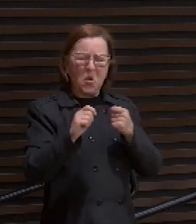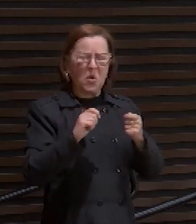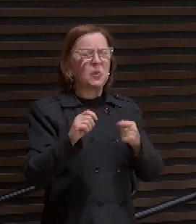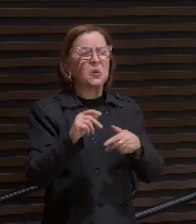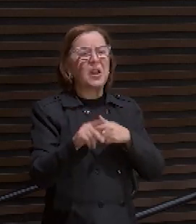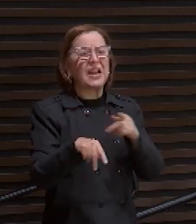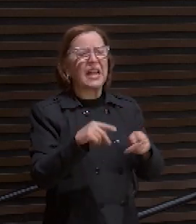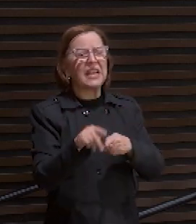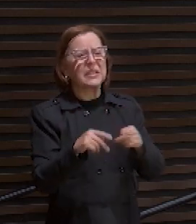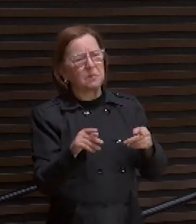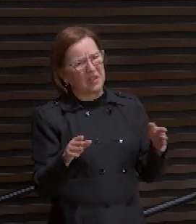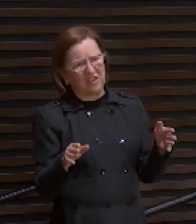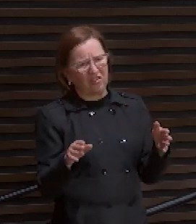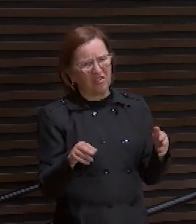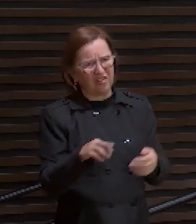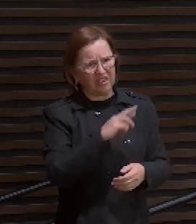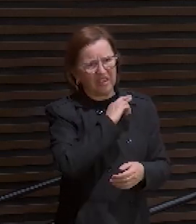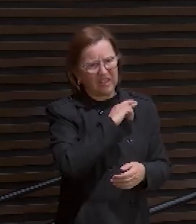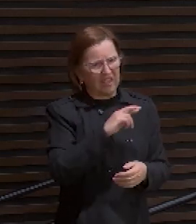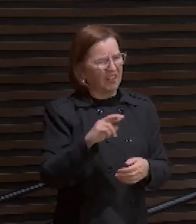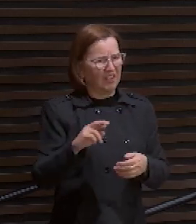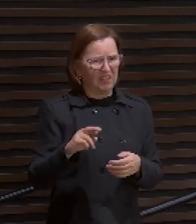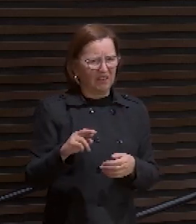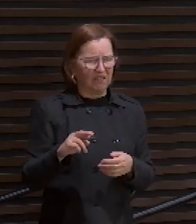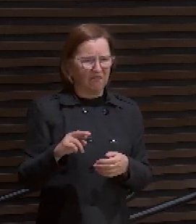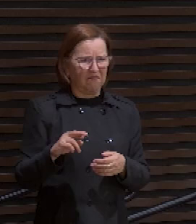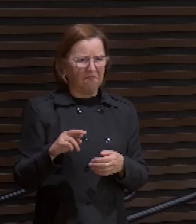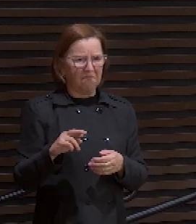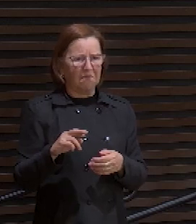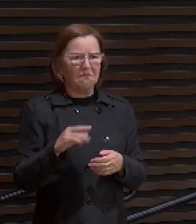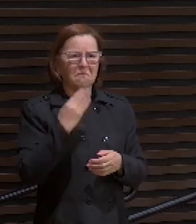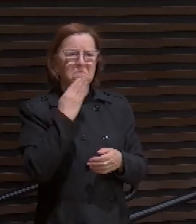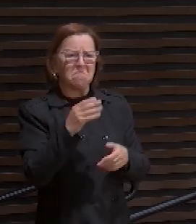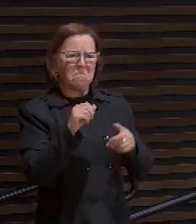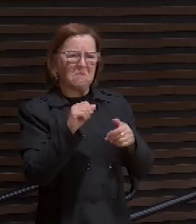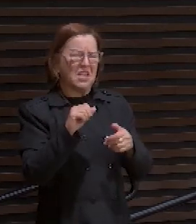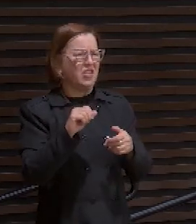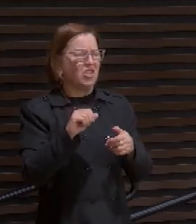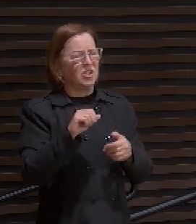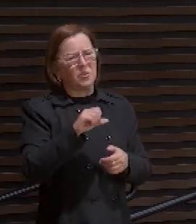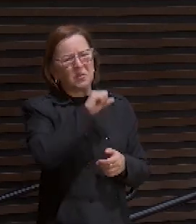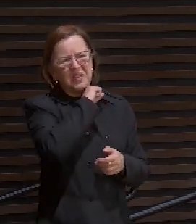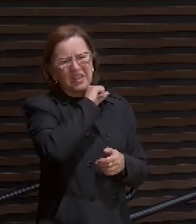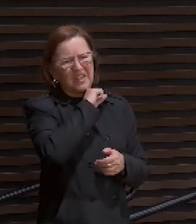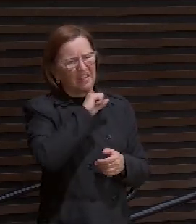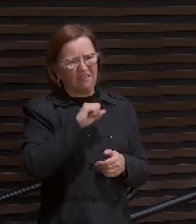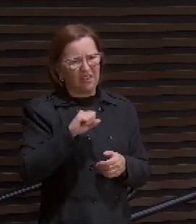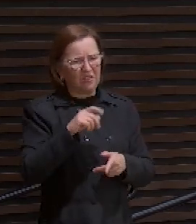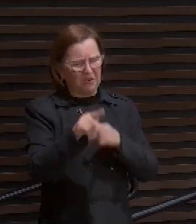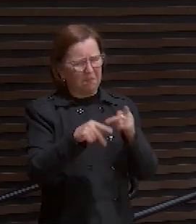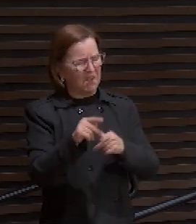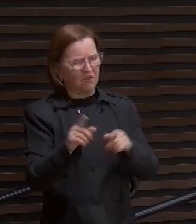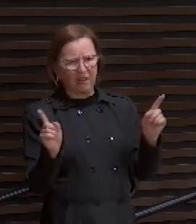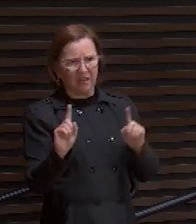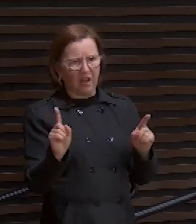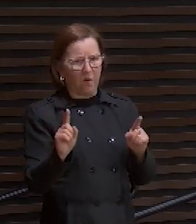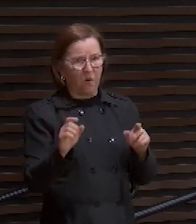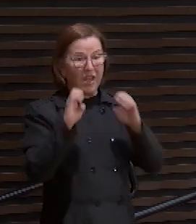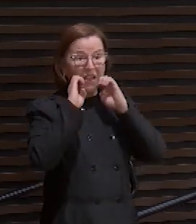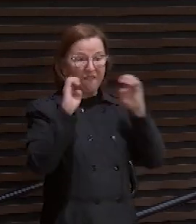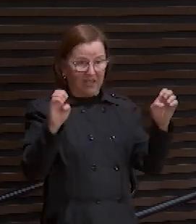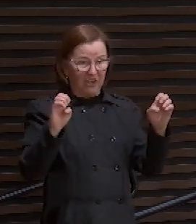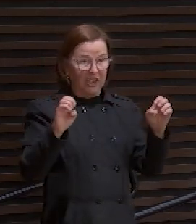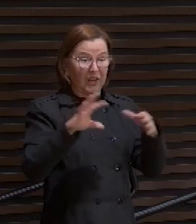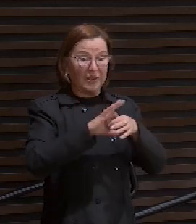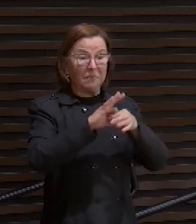tacanha, medíocre? No Evangelho não tem lugar para exploração, tem lugar para libertação, para